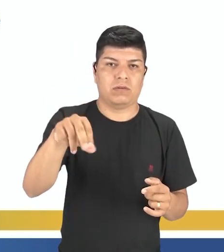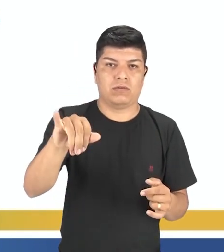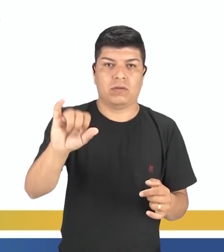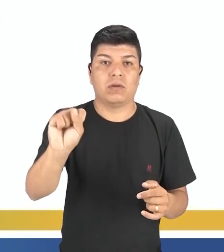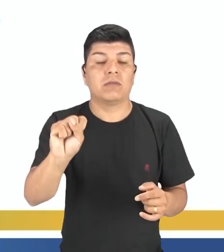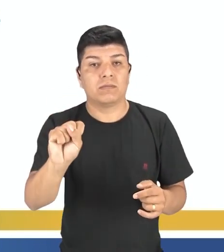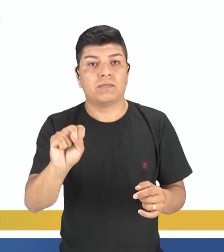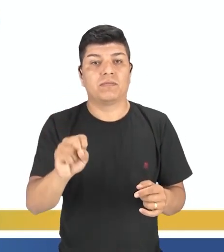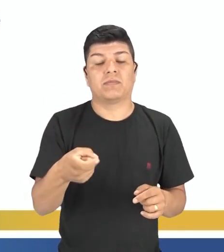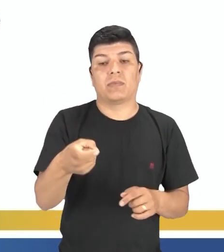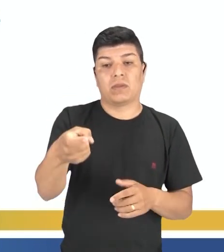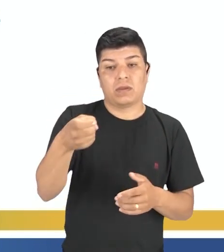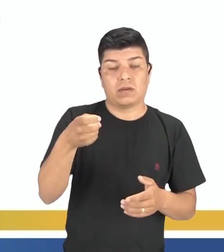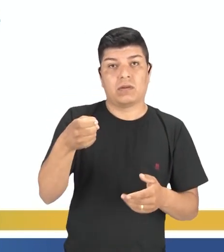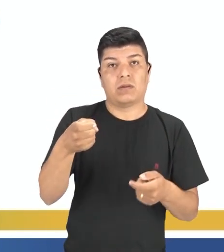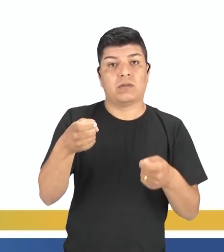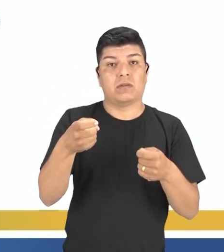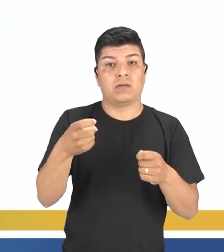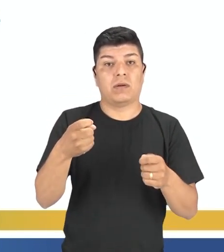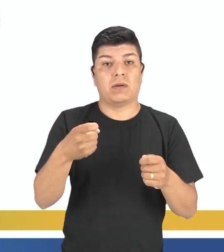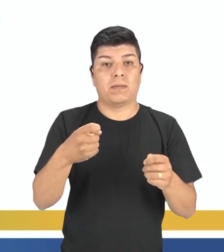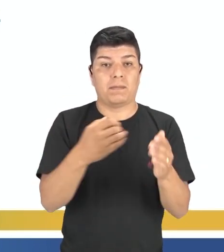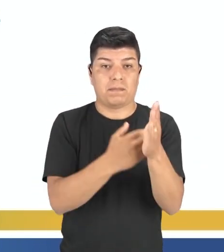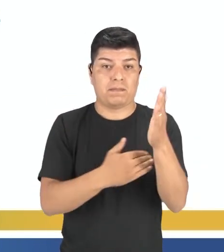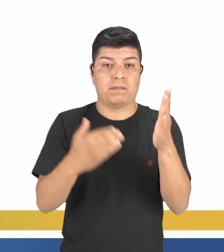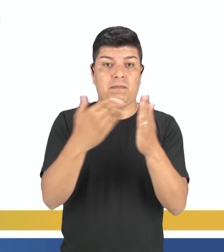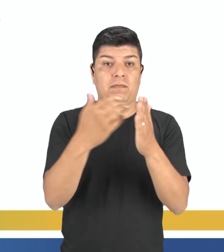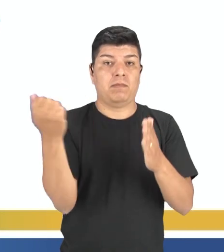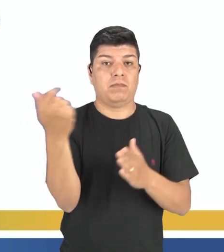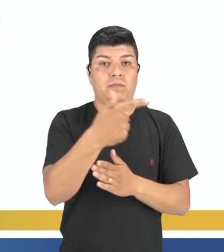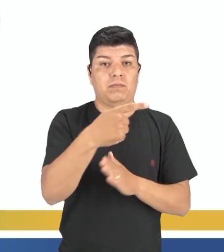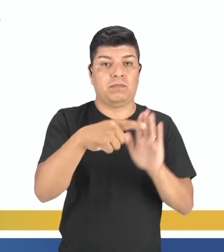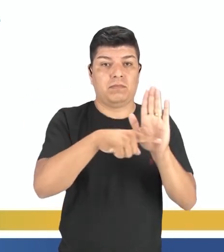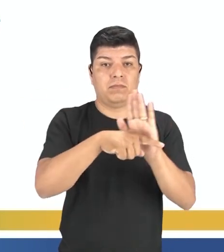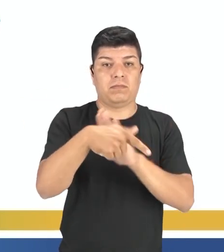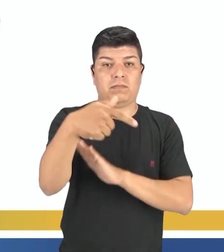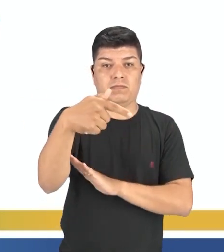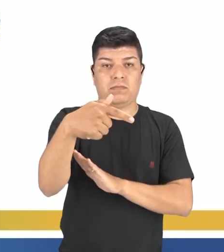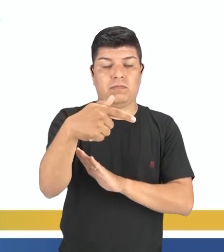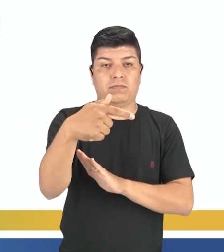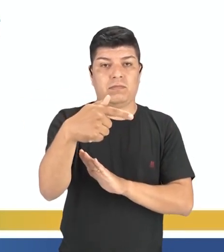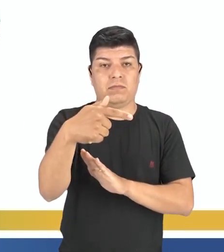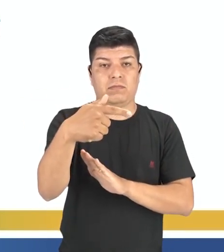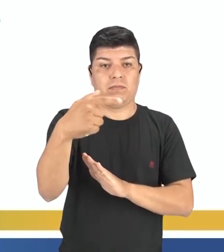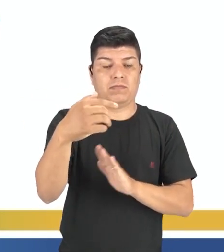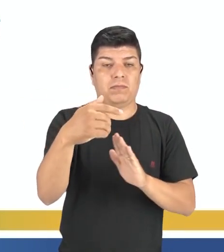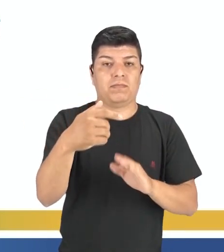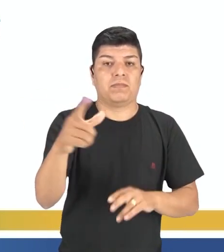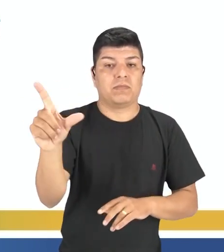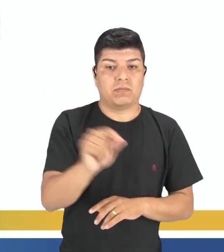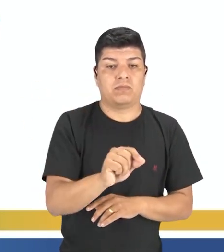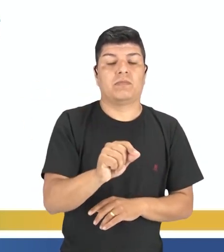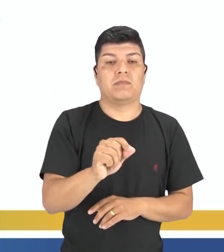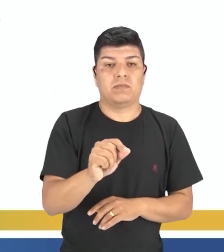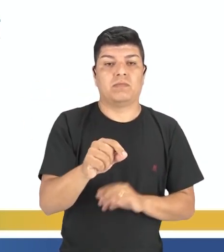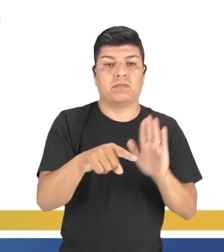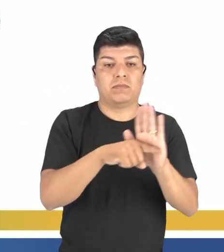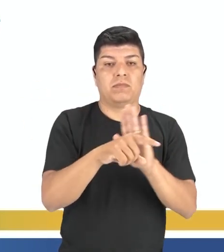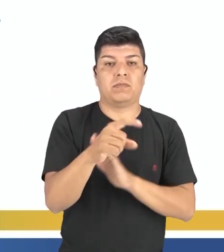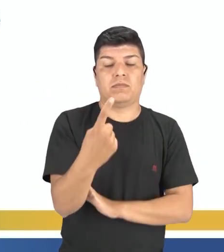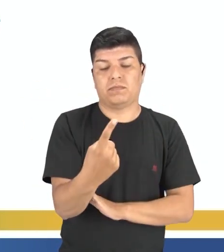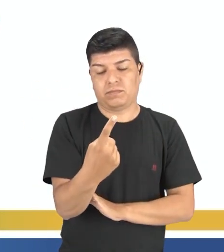meu x aqui deve ser maior que menos 7 sobre 3 e menor que menos 1. Como assim, professor